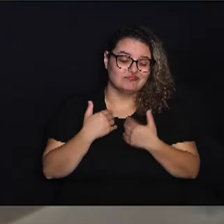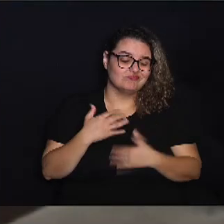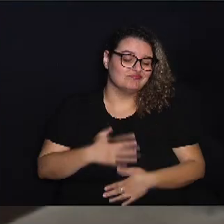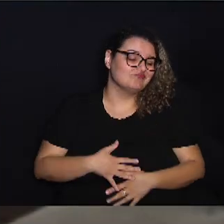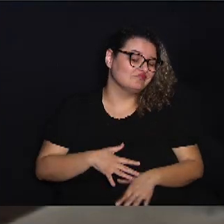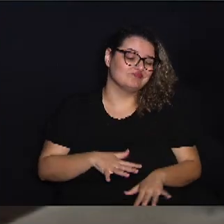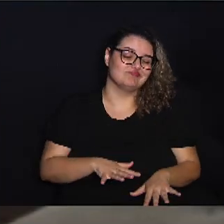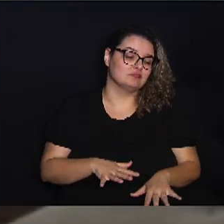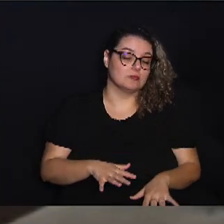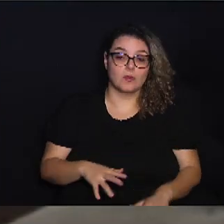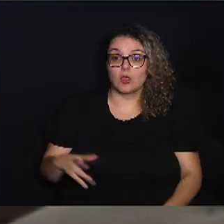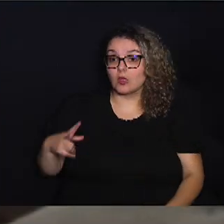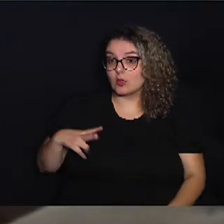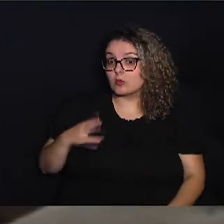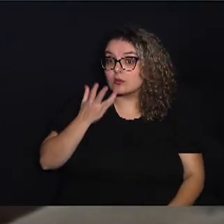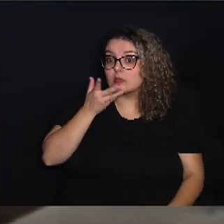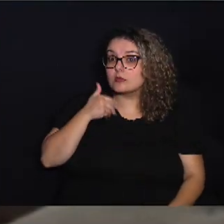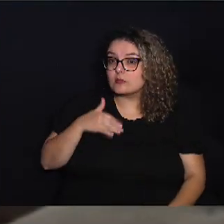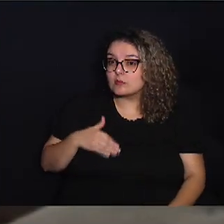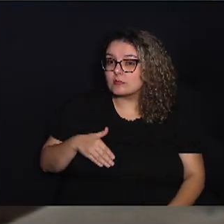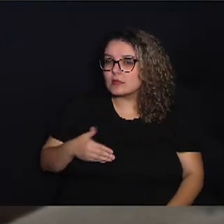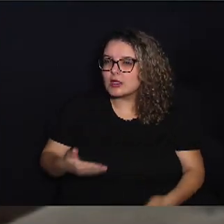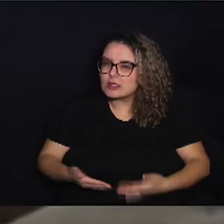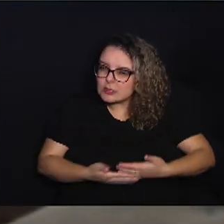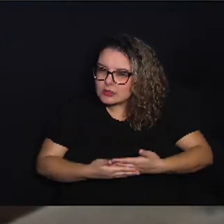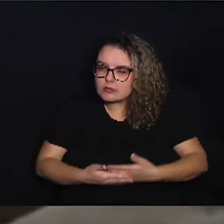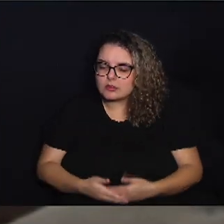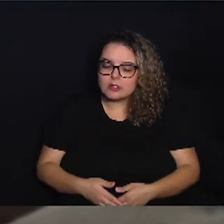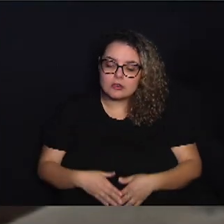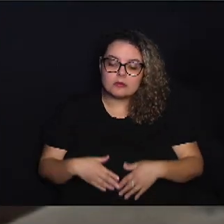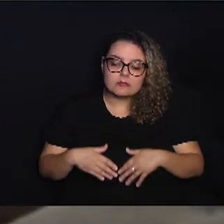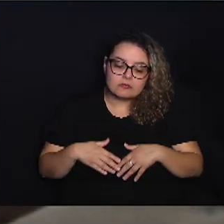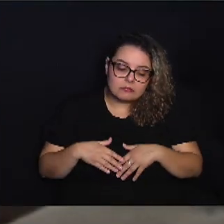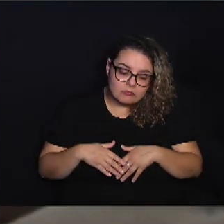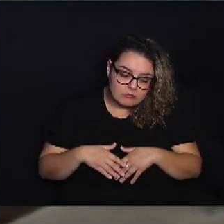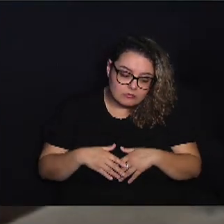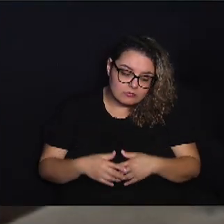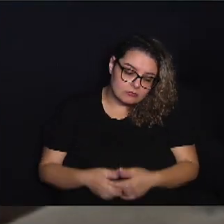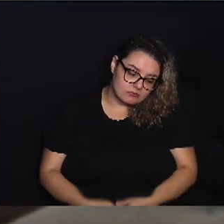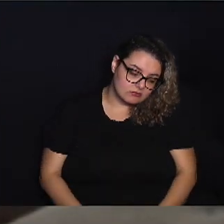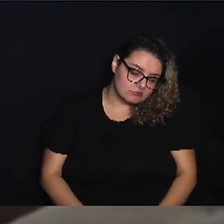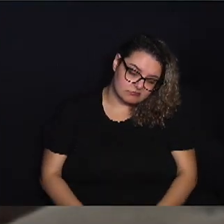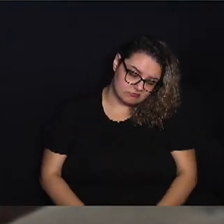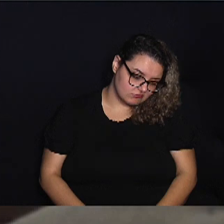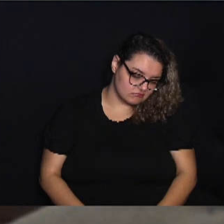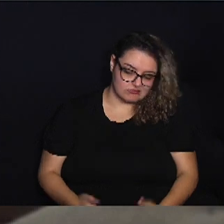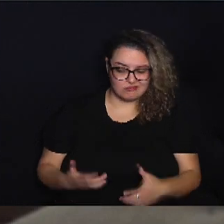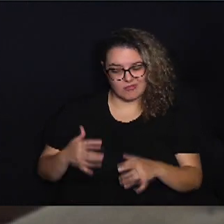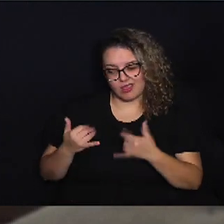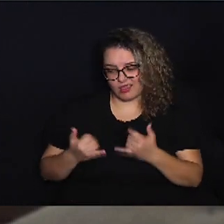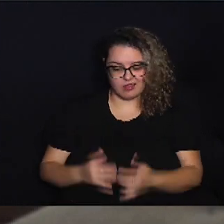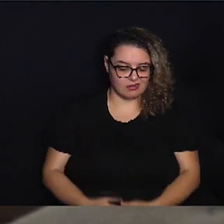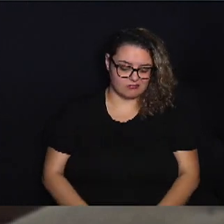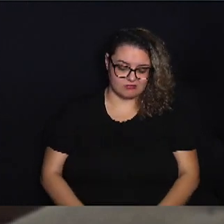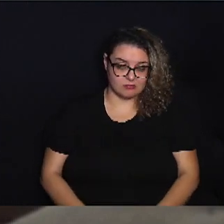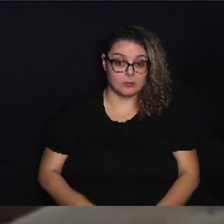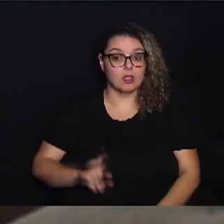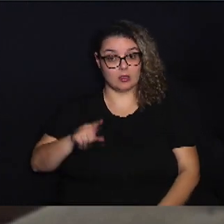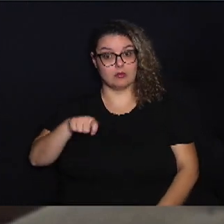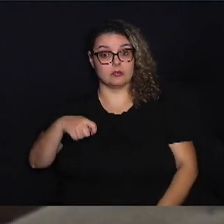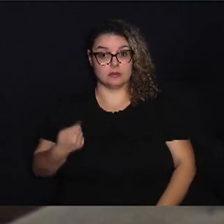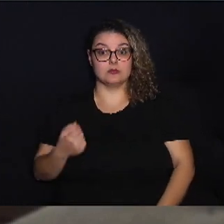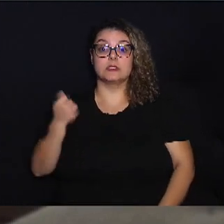criança, particularmente o mais novinho, fica mais abatido, mais apático, não quer brincar. Esses são sinais, eventualmente,